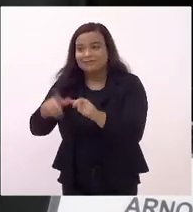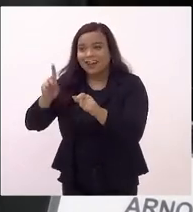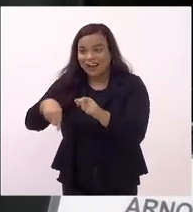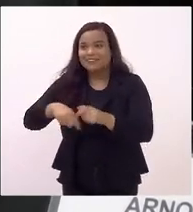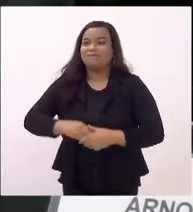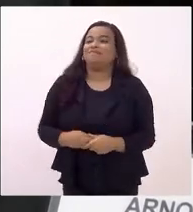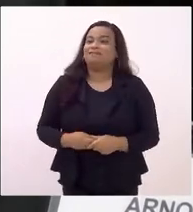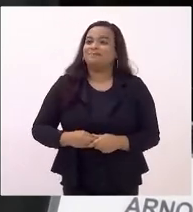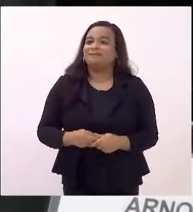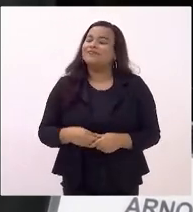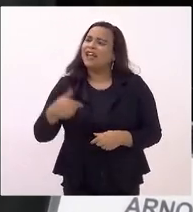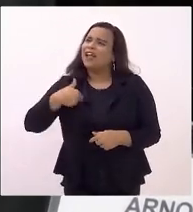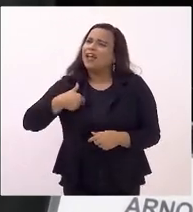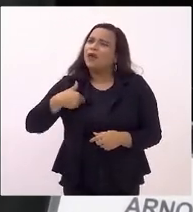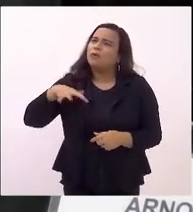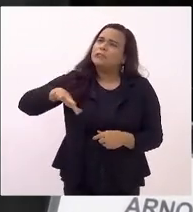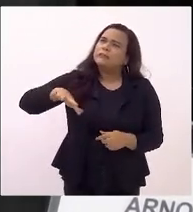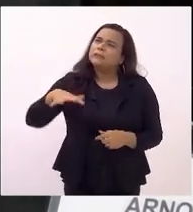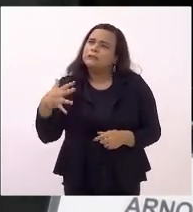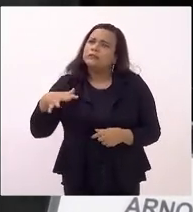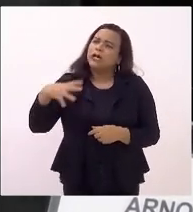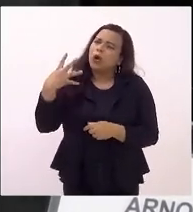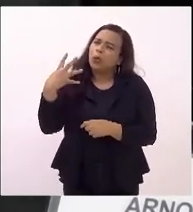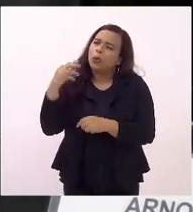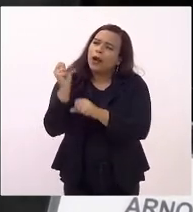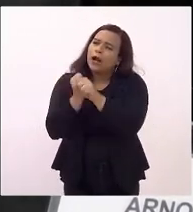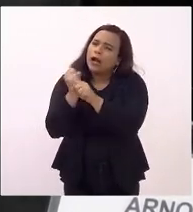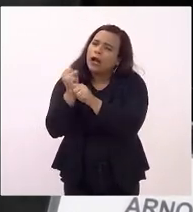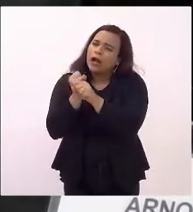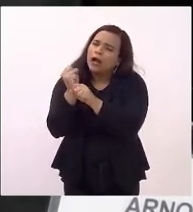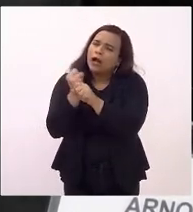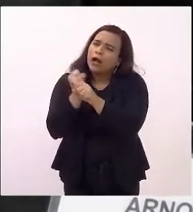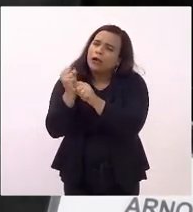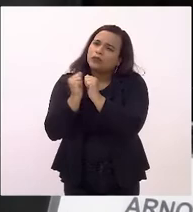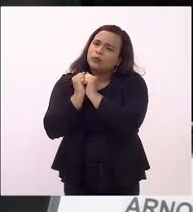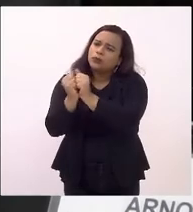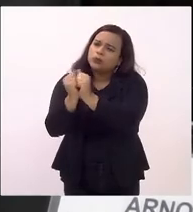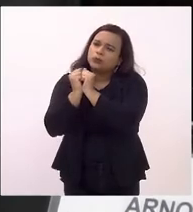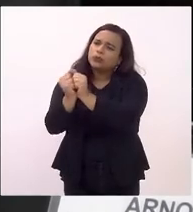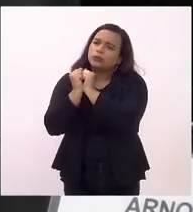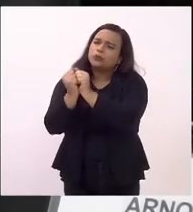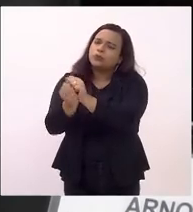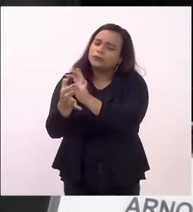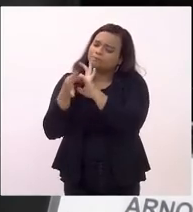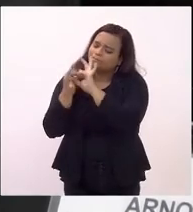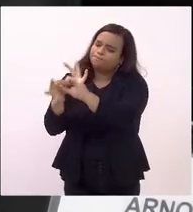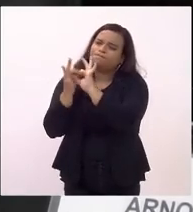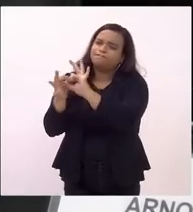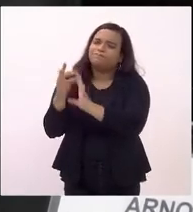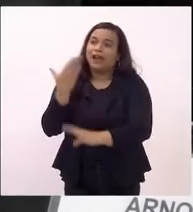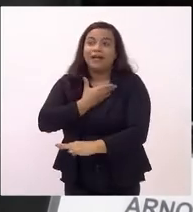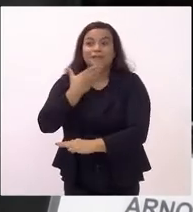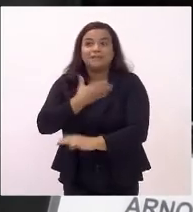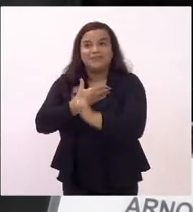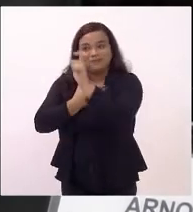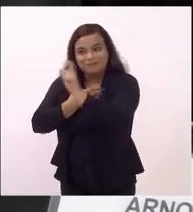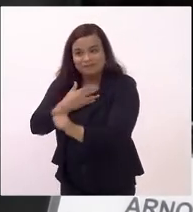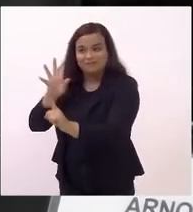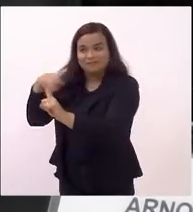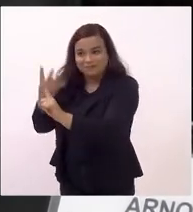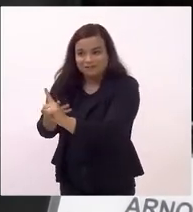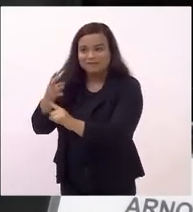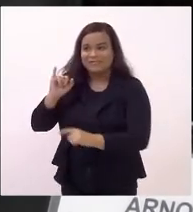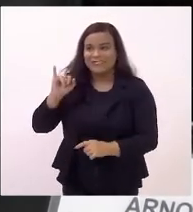últimos 40 anos, mantido esse elo e essa amizade com o Ivani, além de